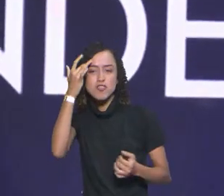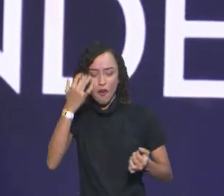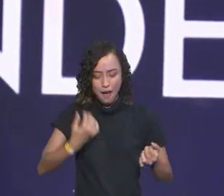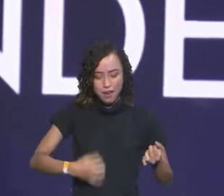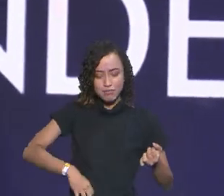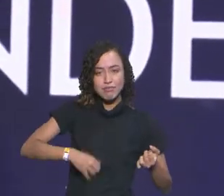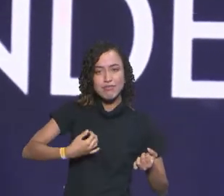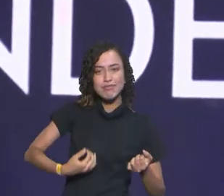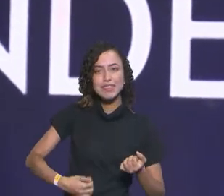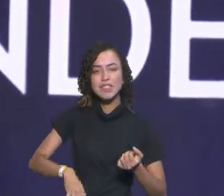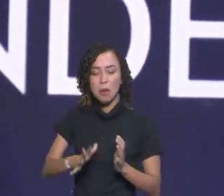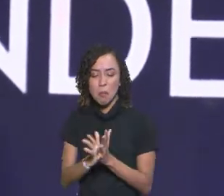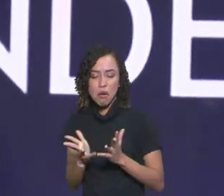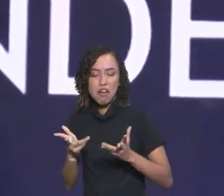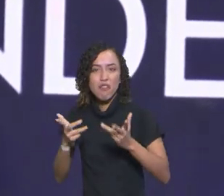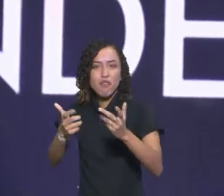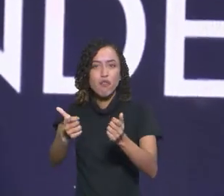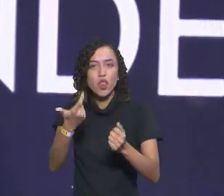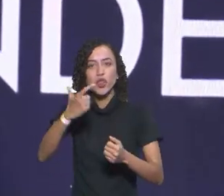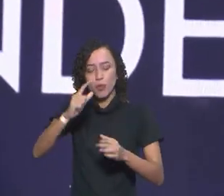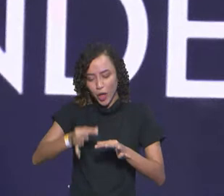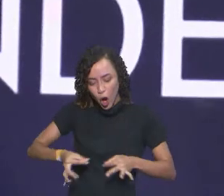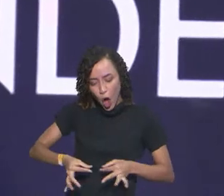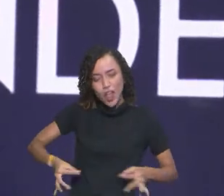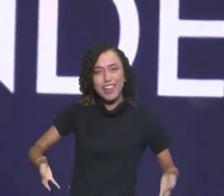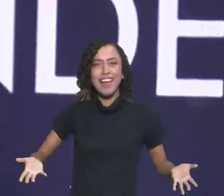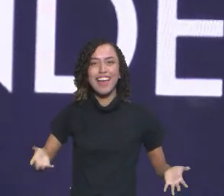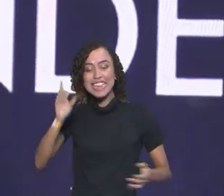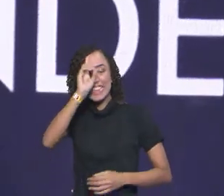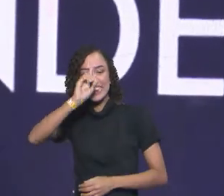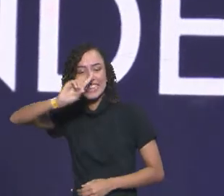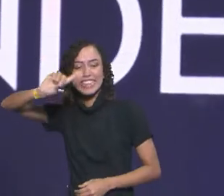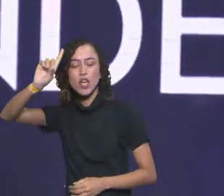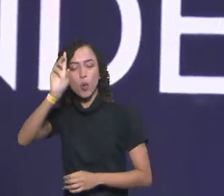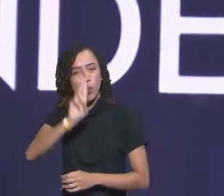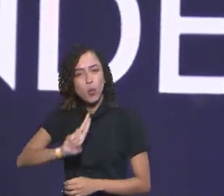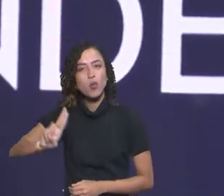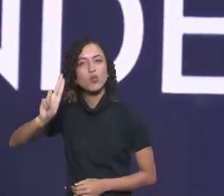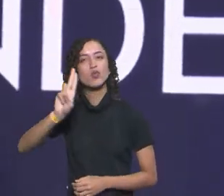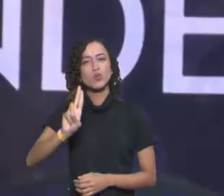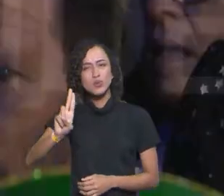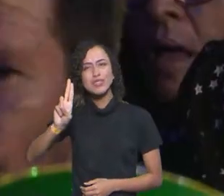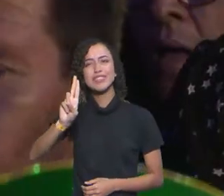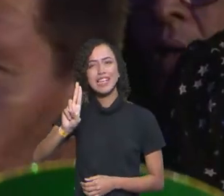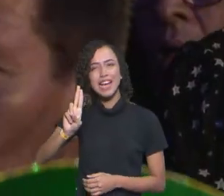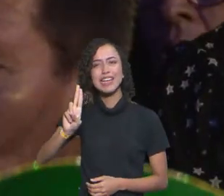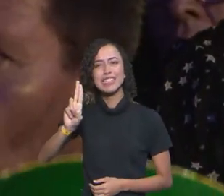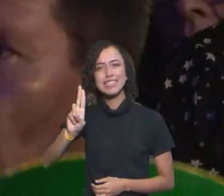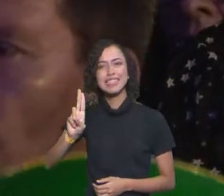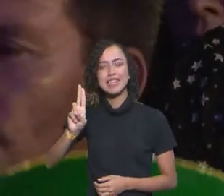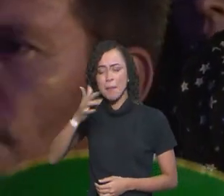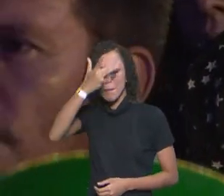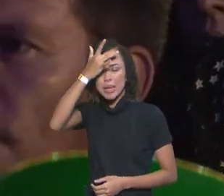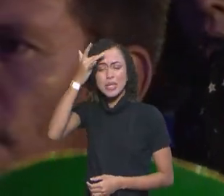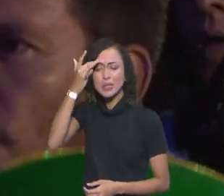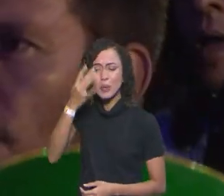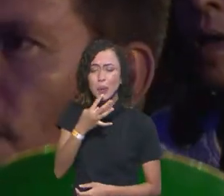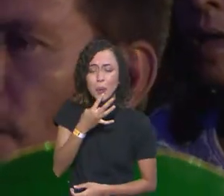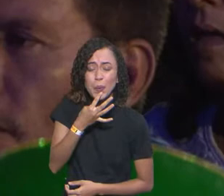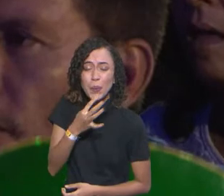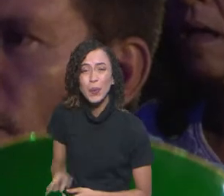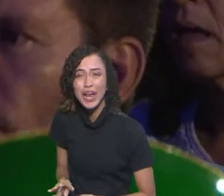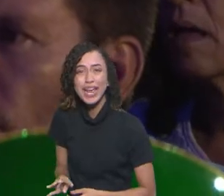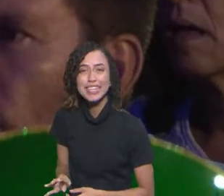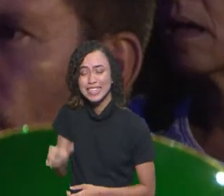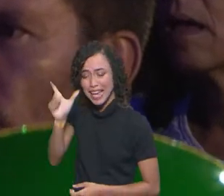Se ele quiser ele usa uma nota se ele quiser ele usa a menina na casa de Naamã que nem nome tem se ele quiser